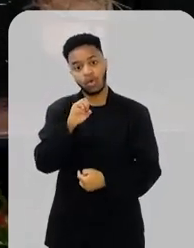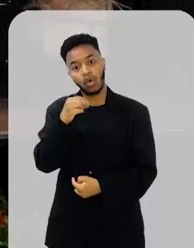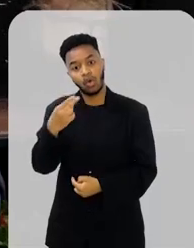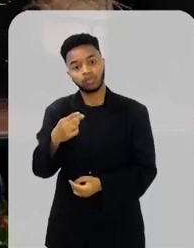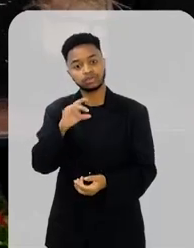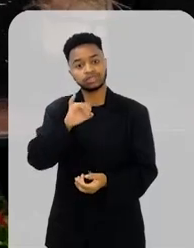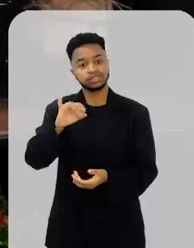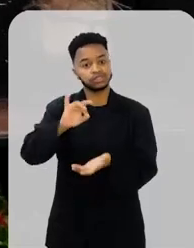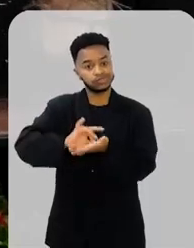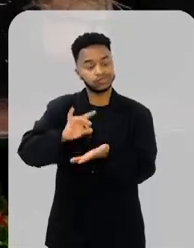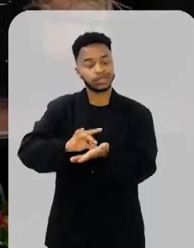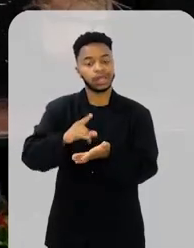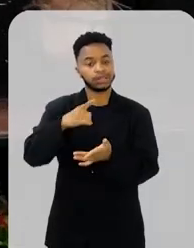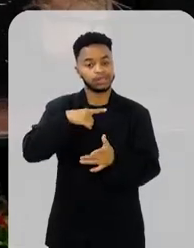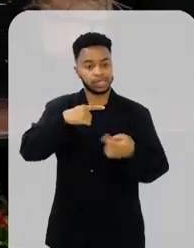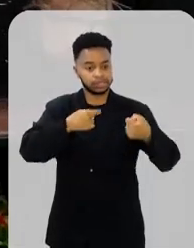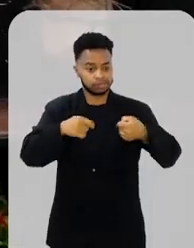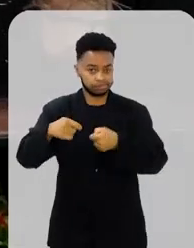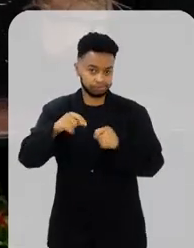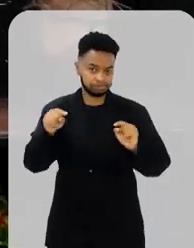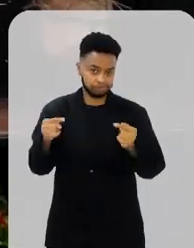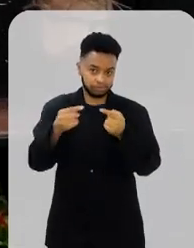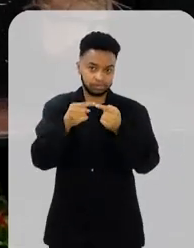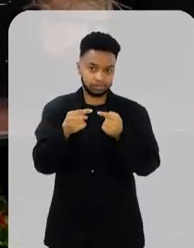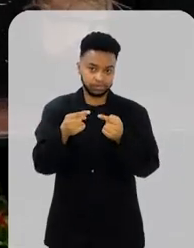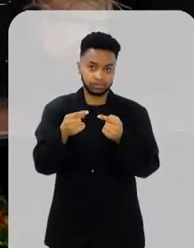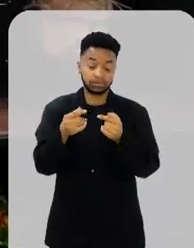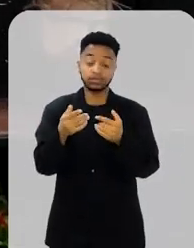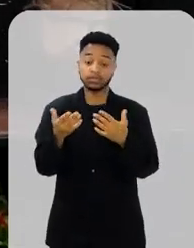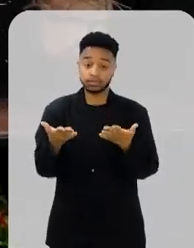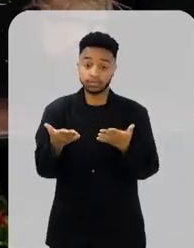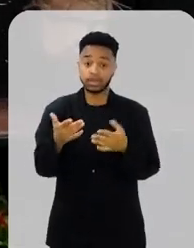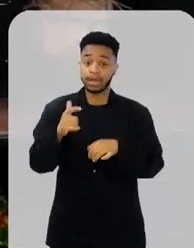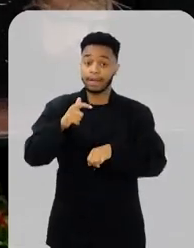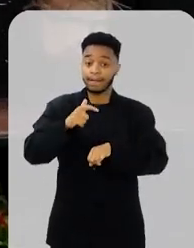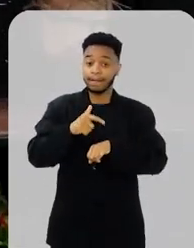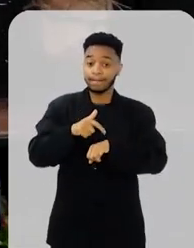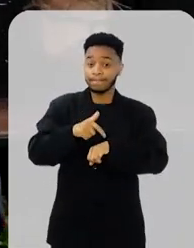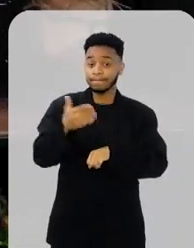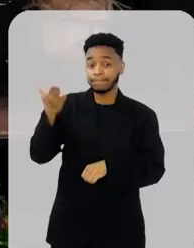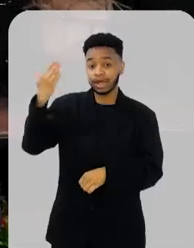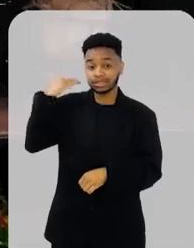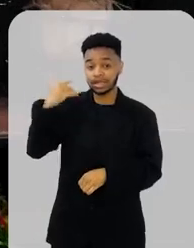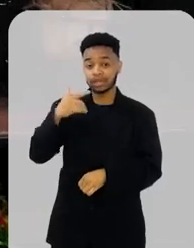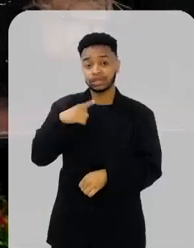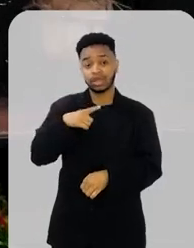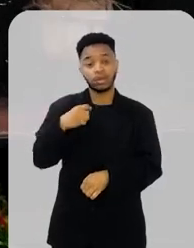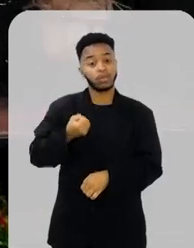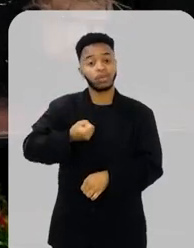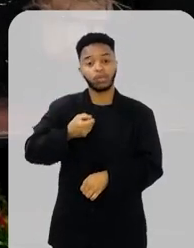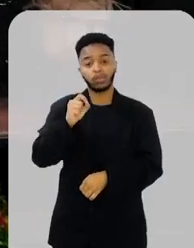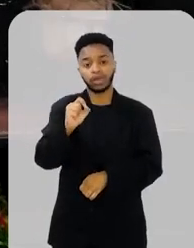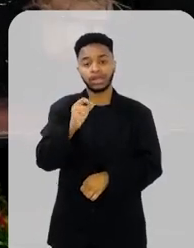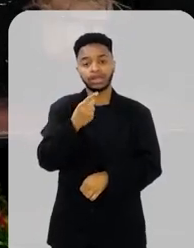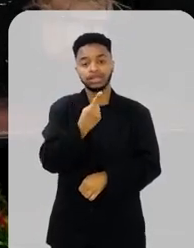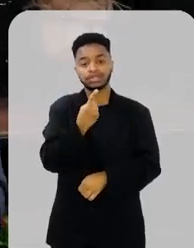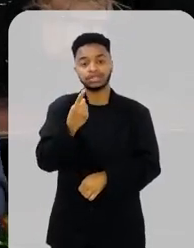autodefesa, ou se realmente tem uma demanda que se justifique, né, quando o número lá atrás era